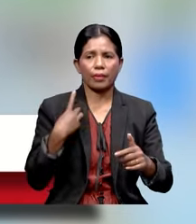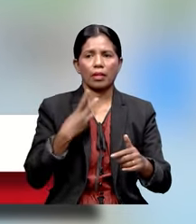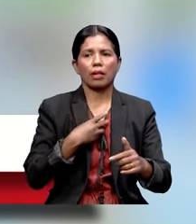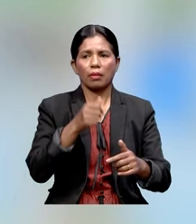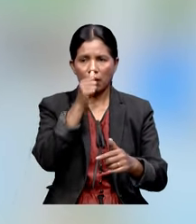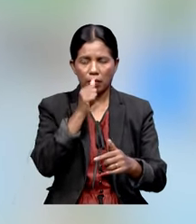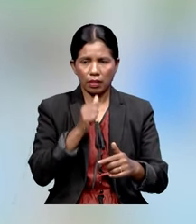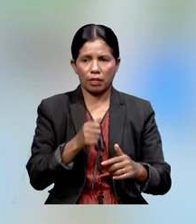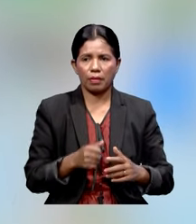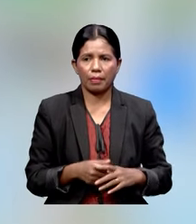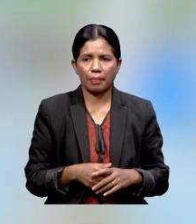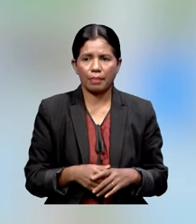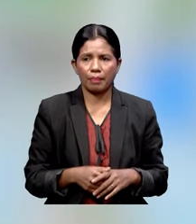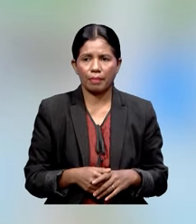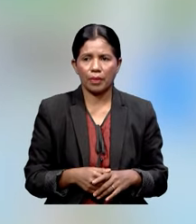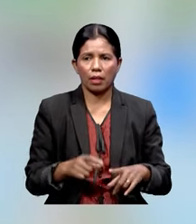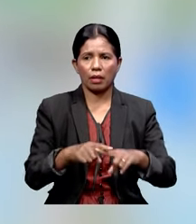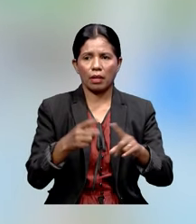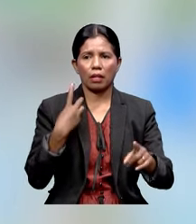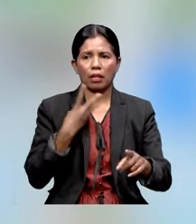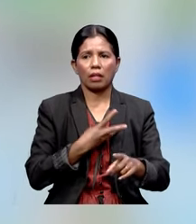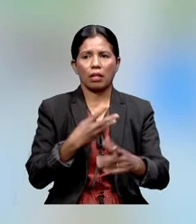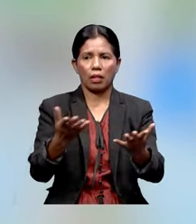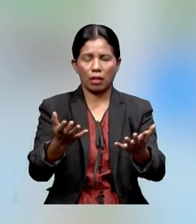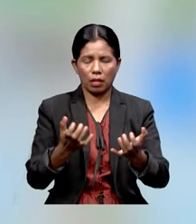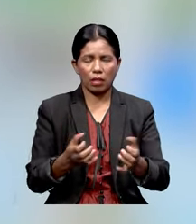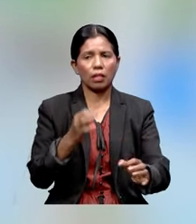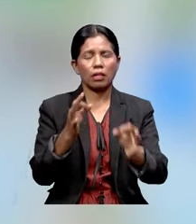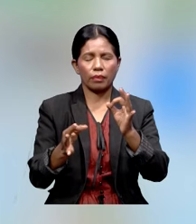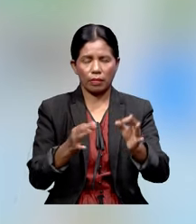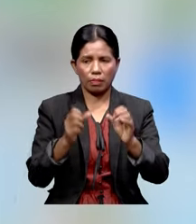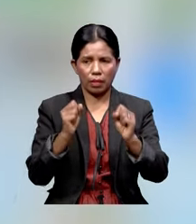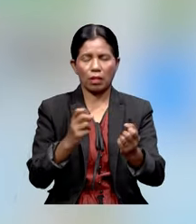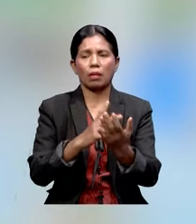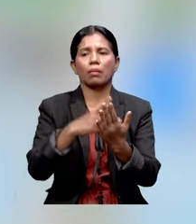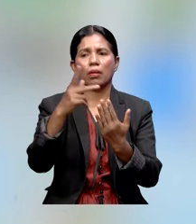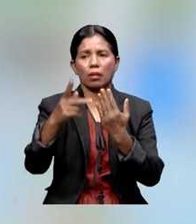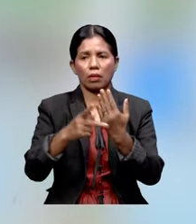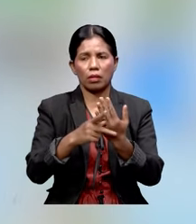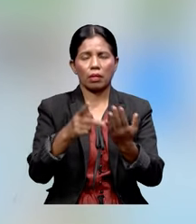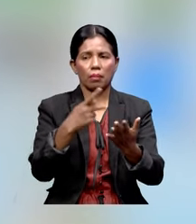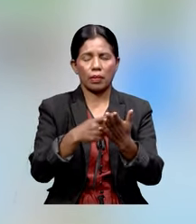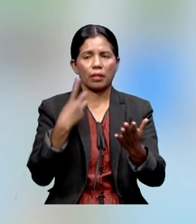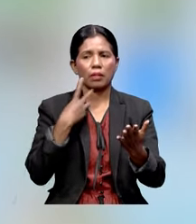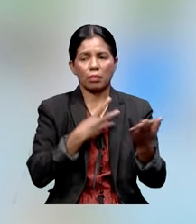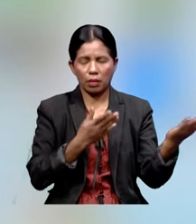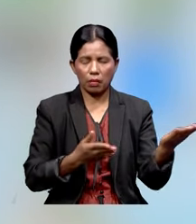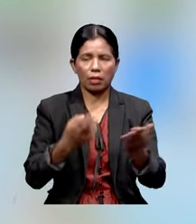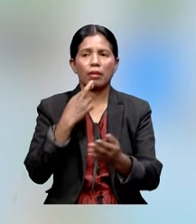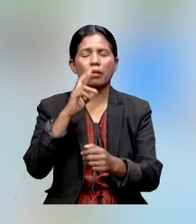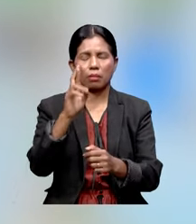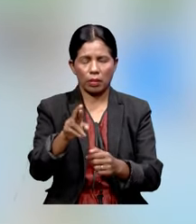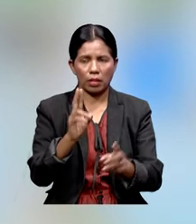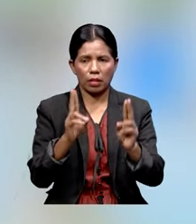paciência. Mas bem, a minha cara se deu levar programa nessa proposta a minha cama, né? Também